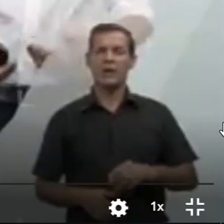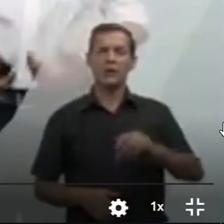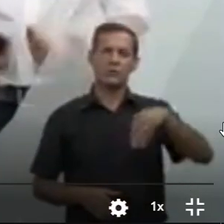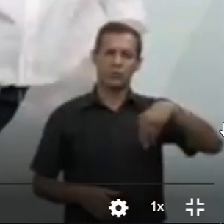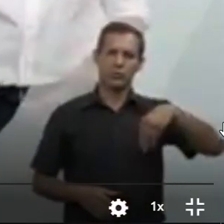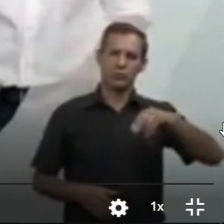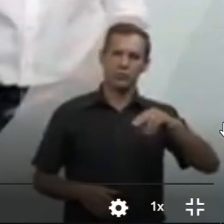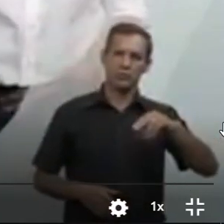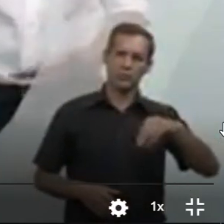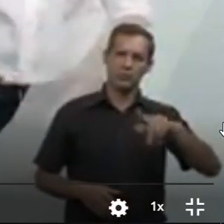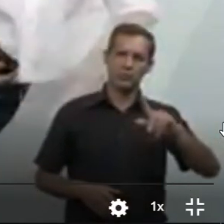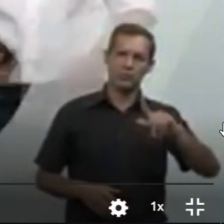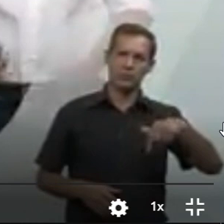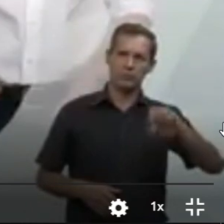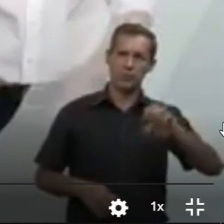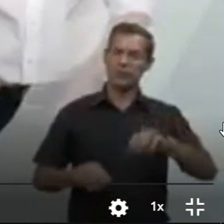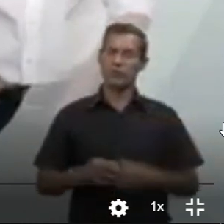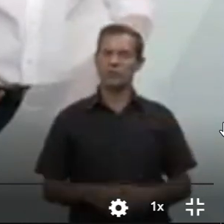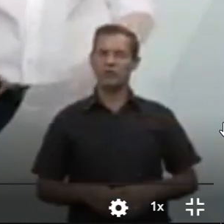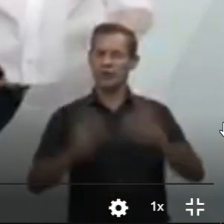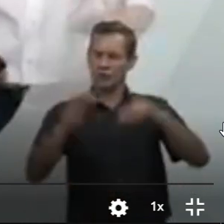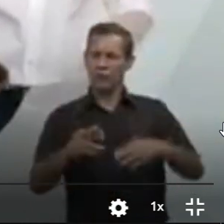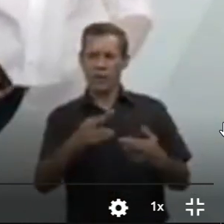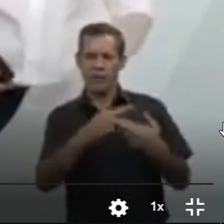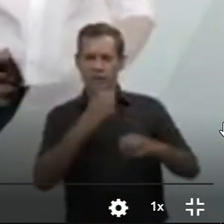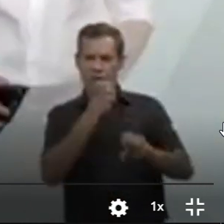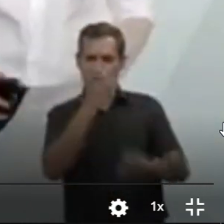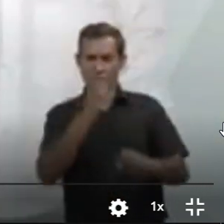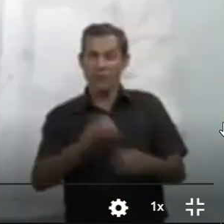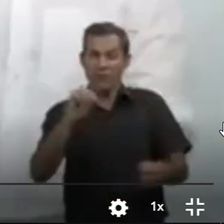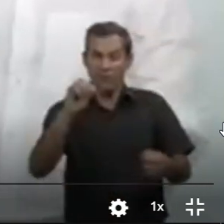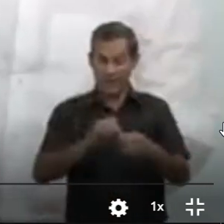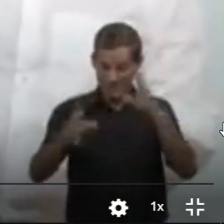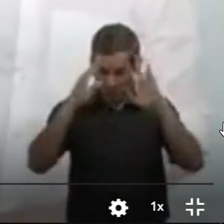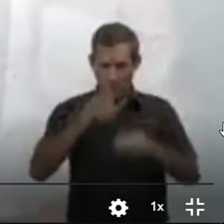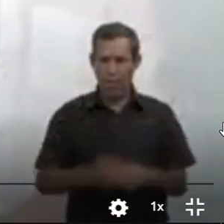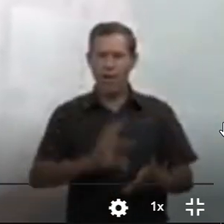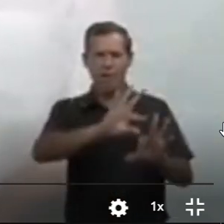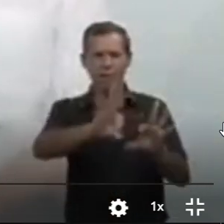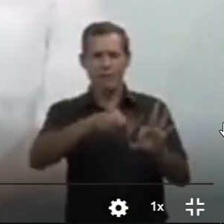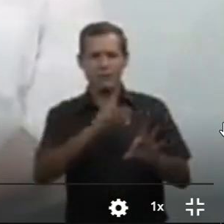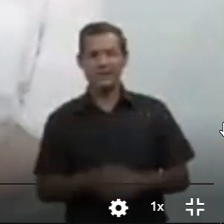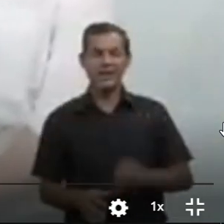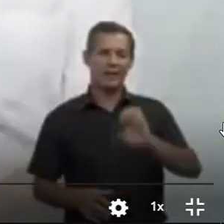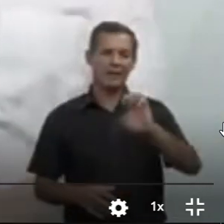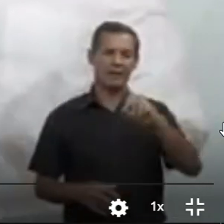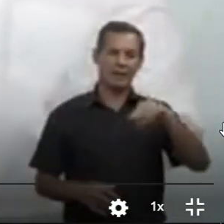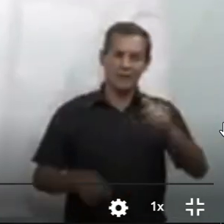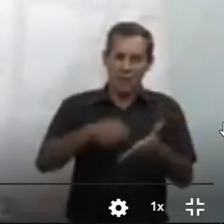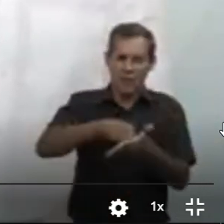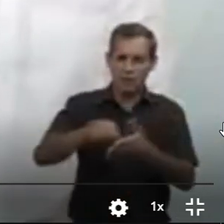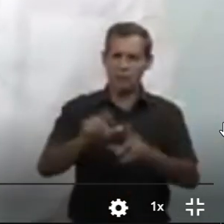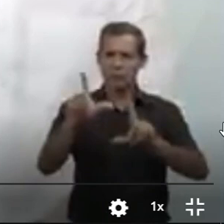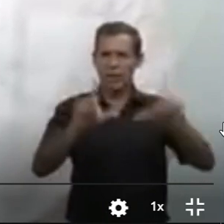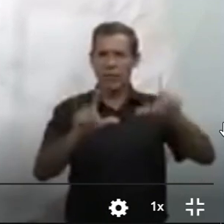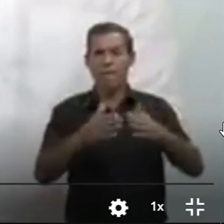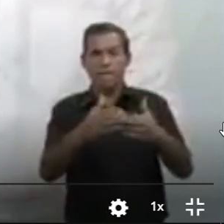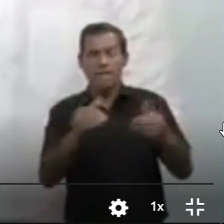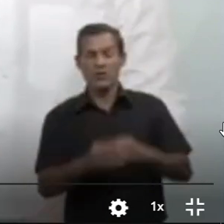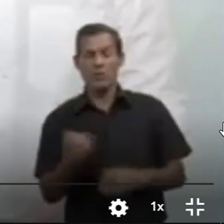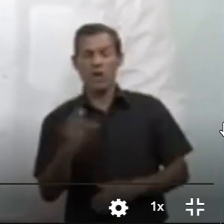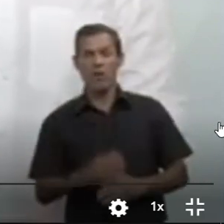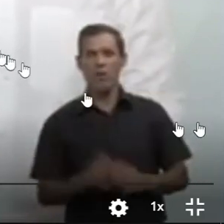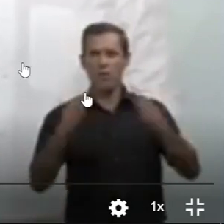me sinto lisonjeado por ser o engenheiro responsável no quadro Construindo Sonhos. A sorteada mais recente foi a Dona Edna. Ela escreveu para o programa pedindo